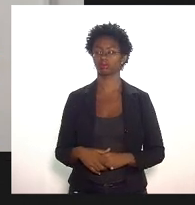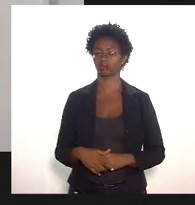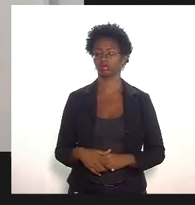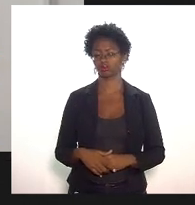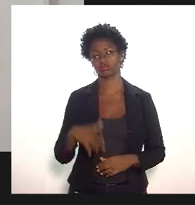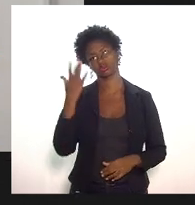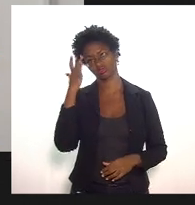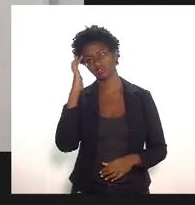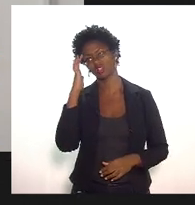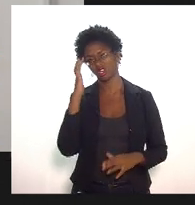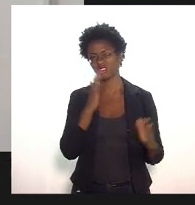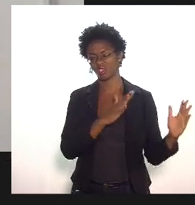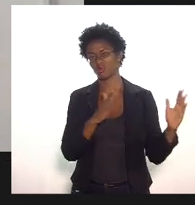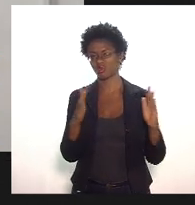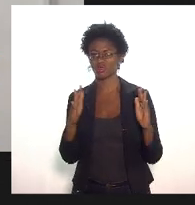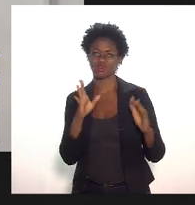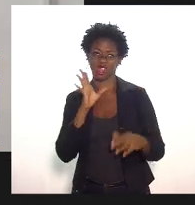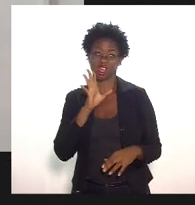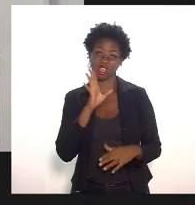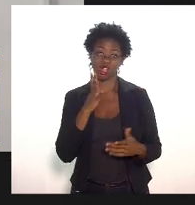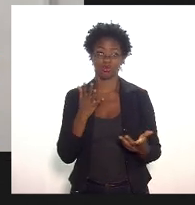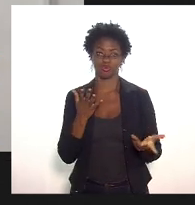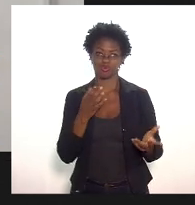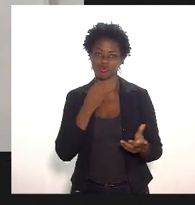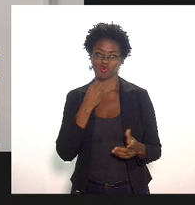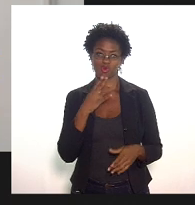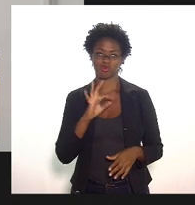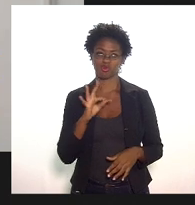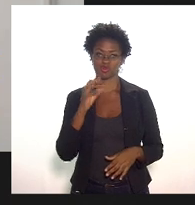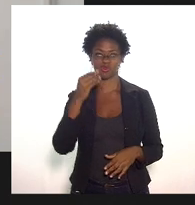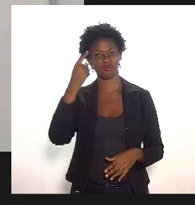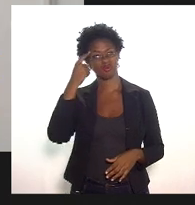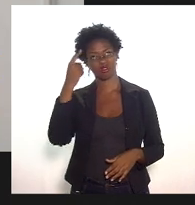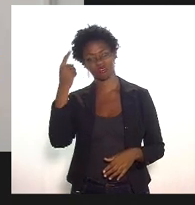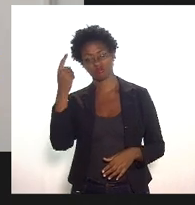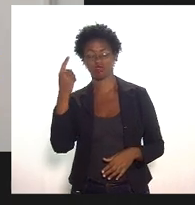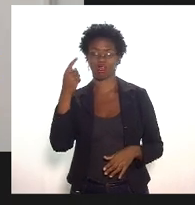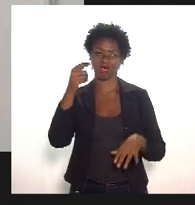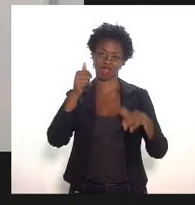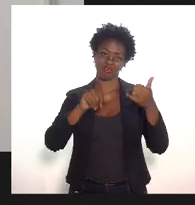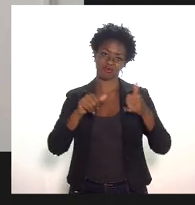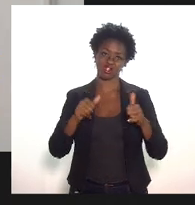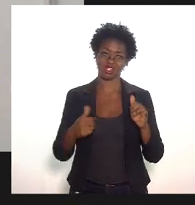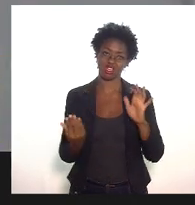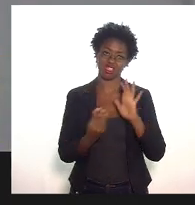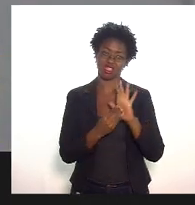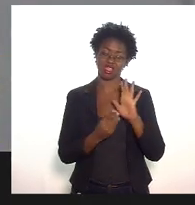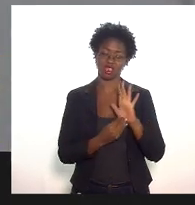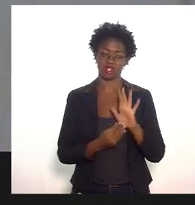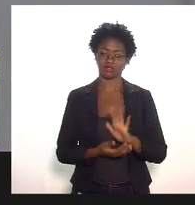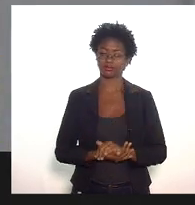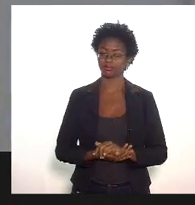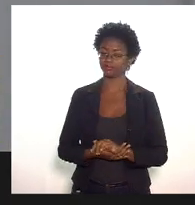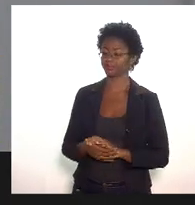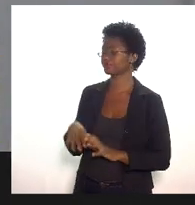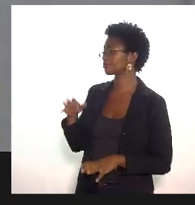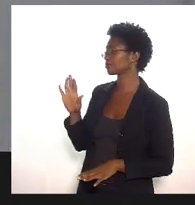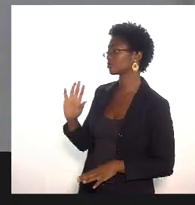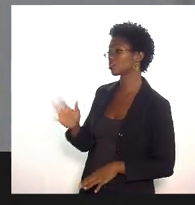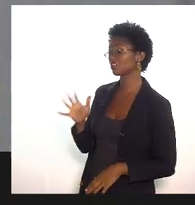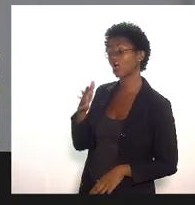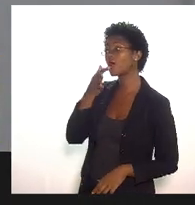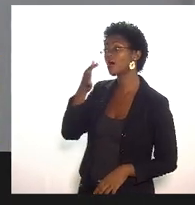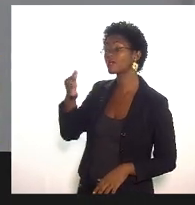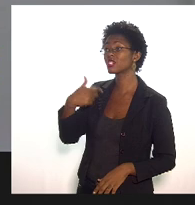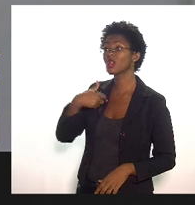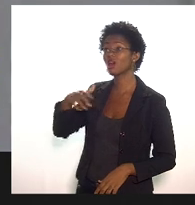Eu acho que é um prazo razoável, né? Para todo mundo poder estar colocando. Cara, nós temos já uma sugestão que foi